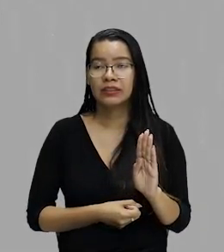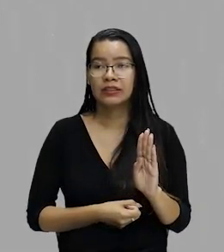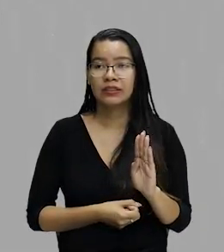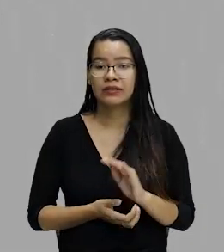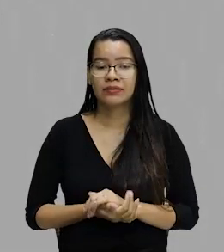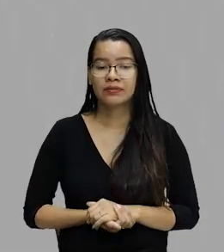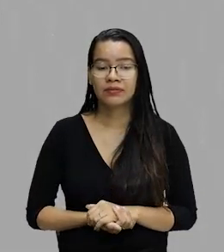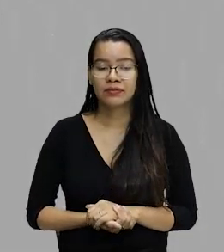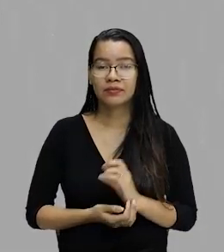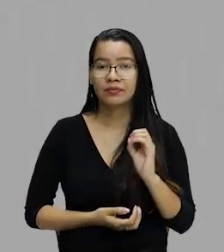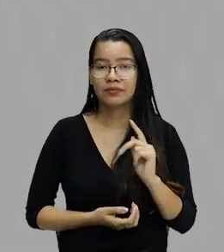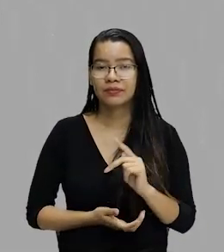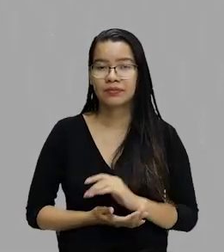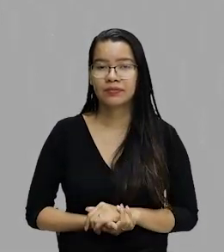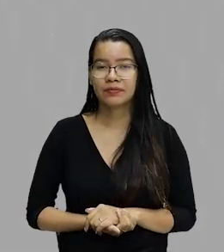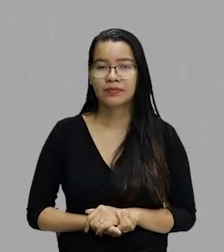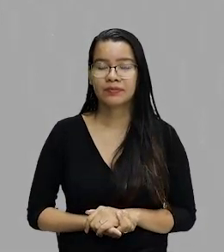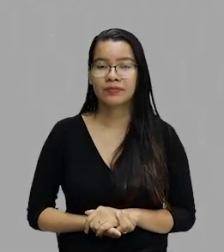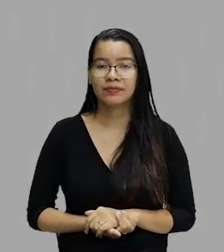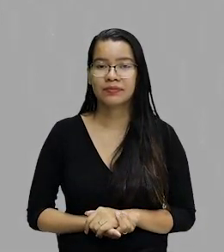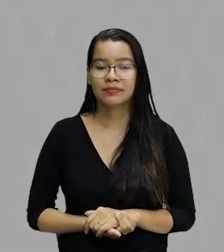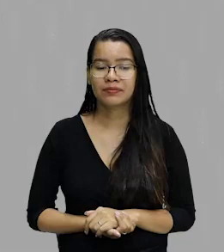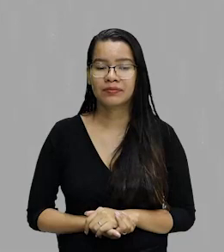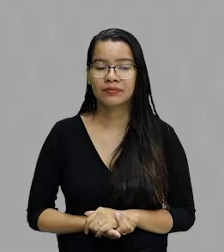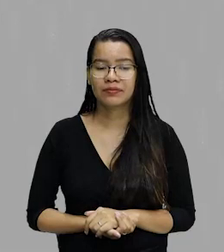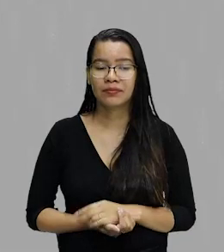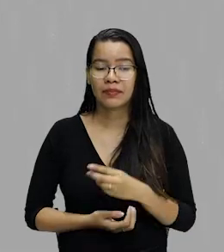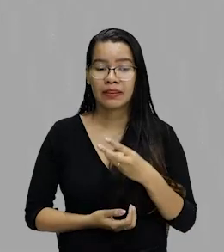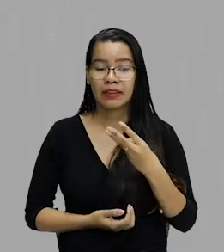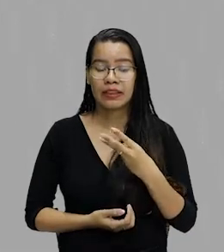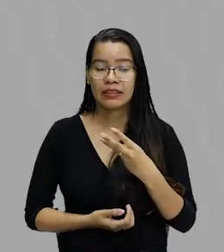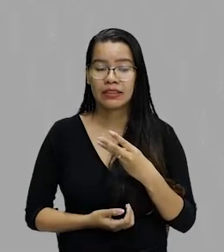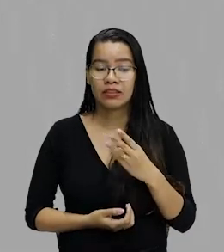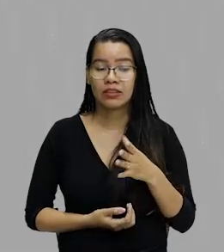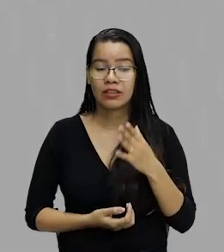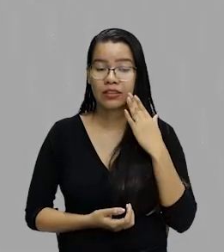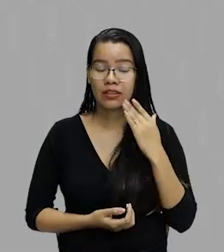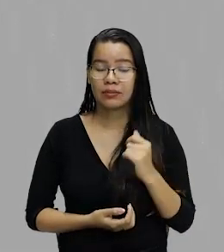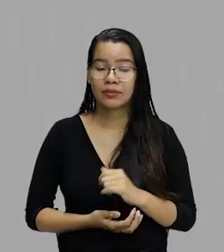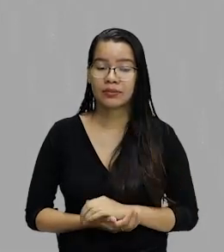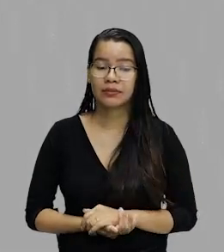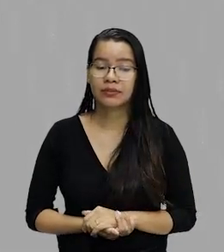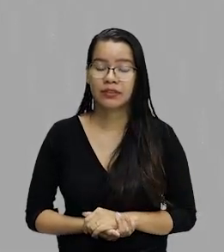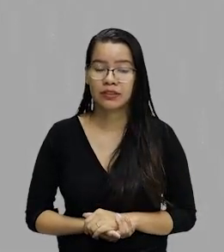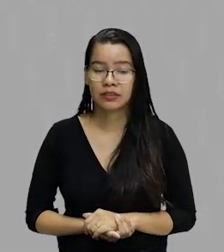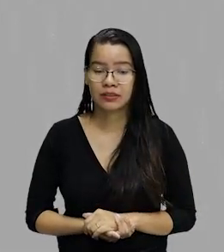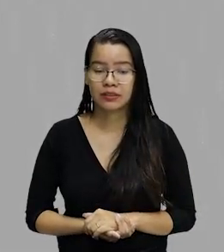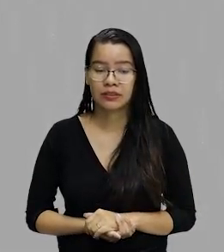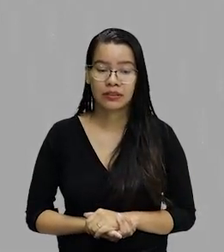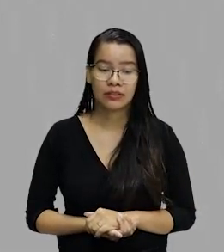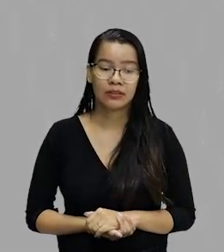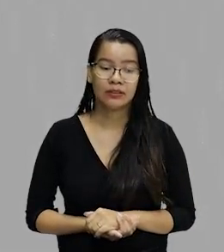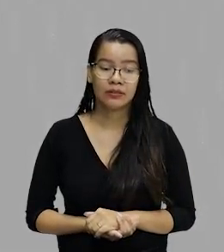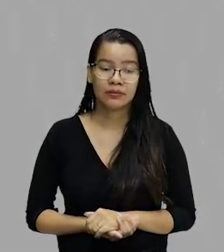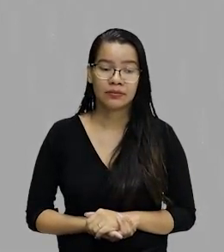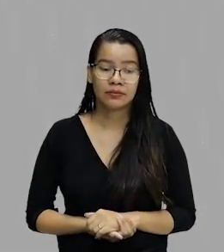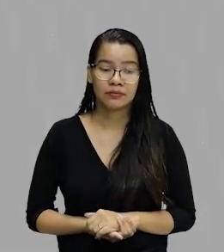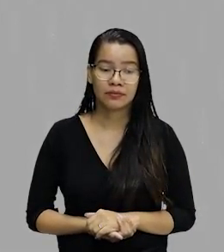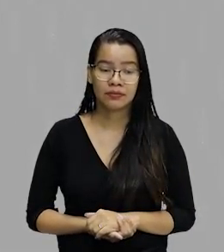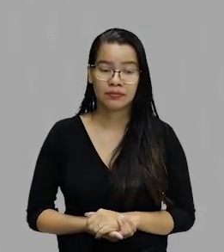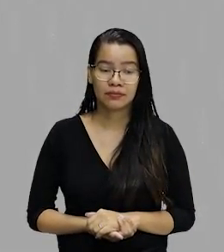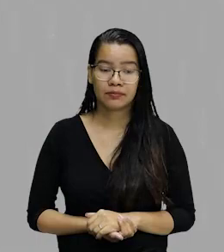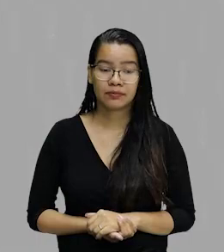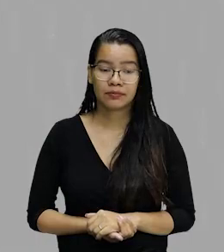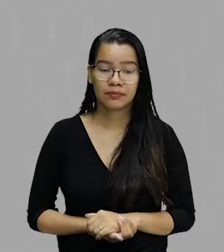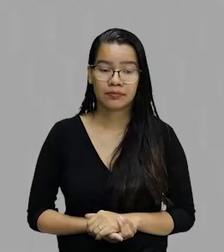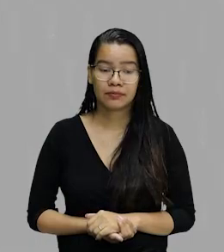de bola, correto? Show de bola? Terceira, já sabe. Vamos lá. Saindo da terceira e indo para a quarta